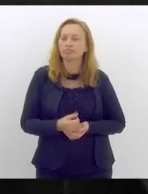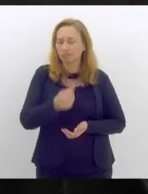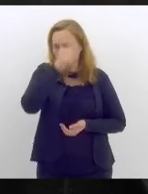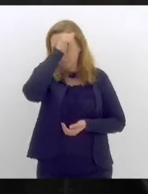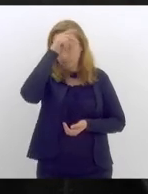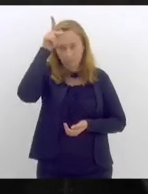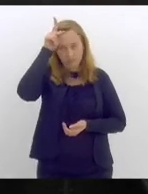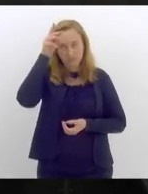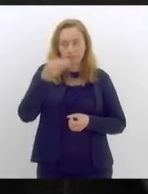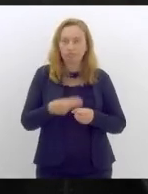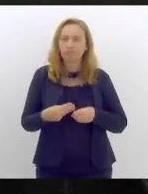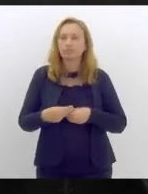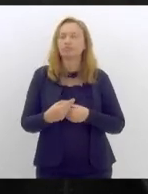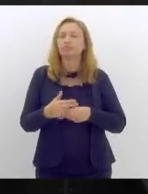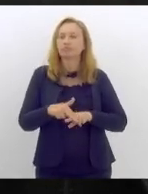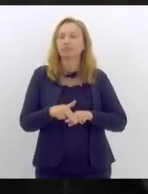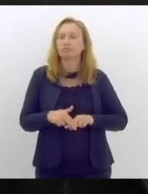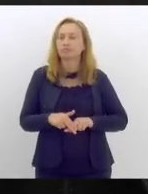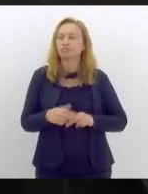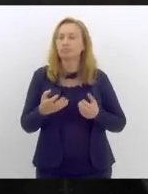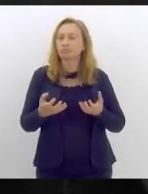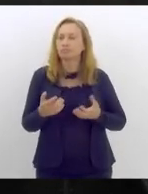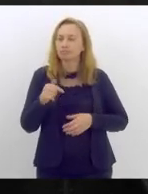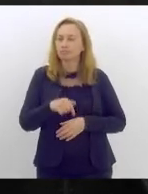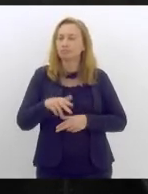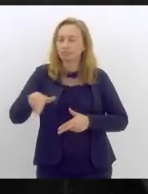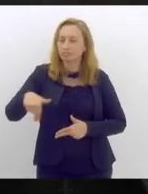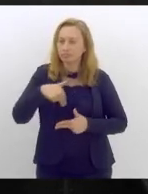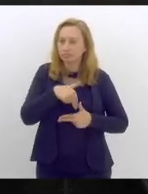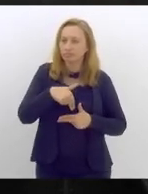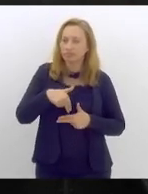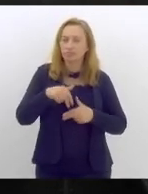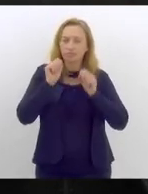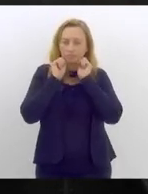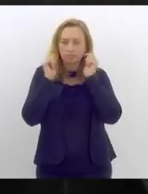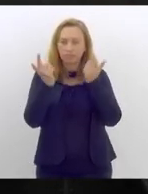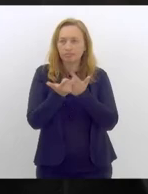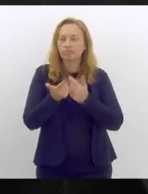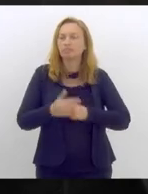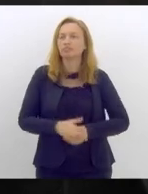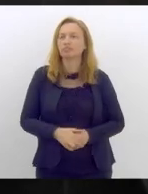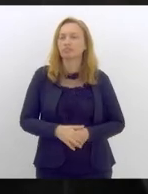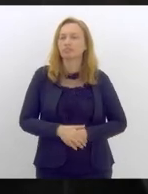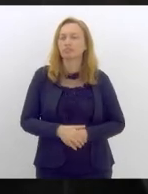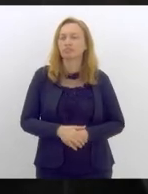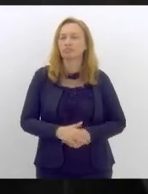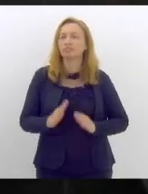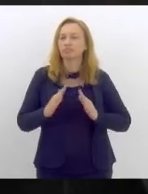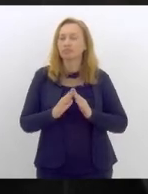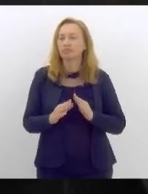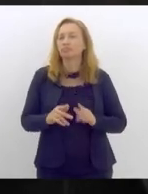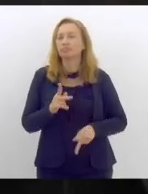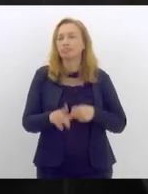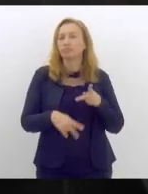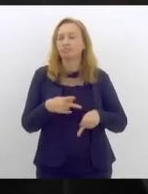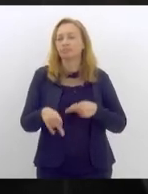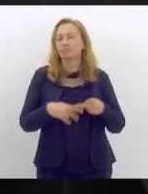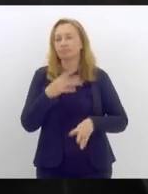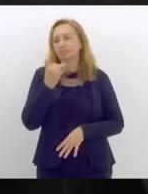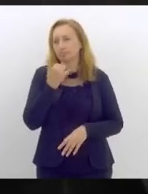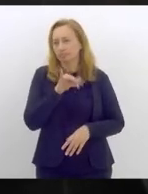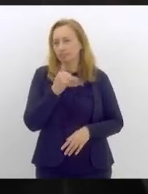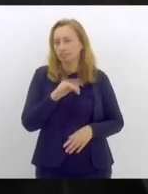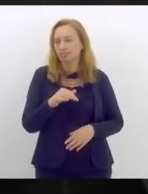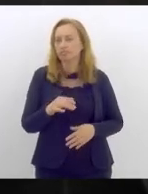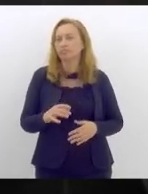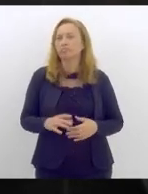é de seus municípios por isso que era que da Tribuna da Assembleia Legislativa do Estado do Rio de Janeiro a casa do Povo Fluminense e